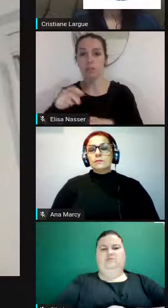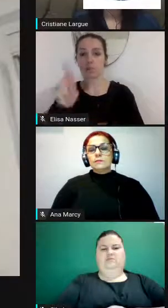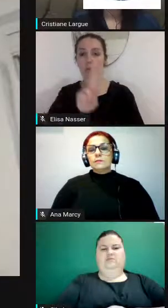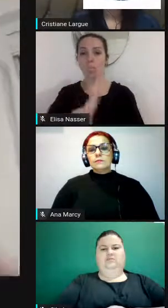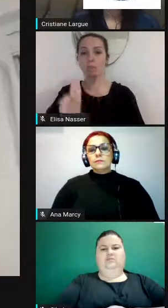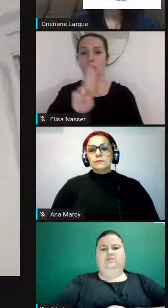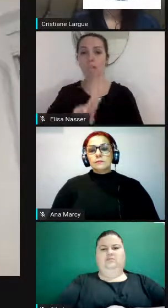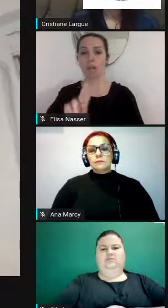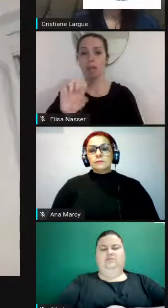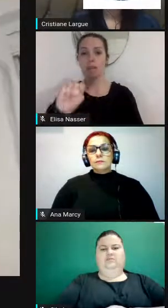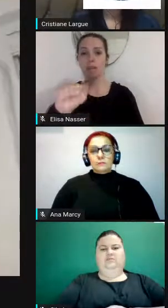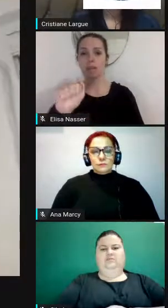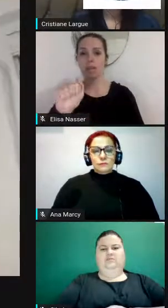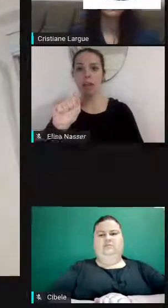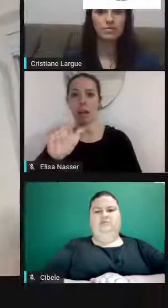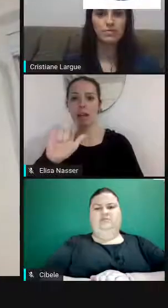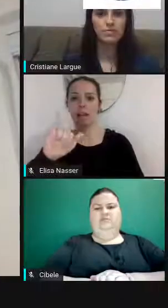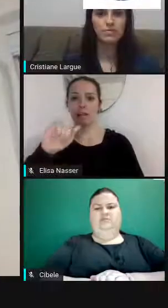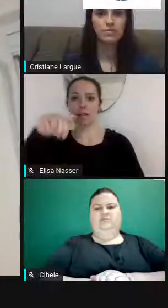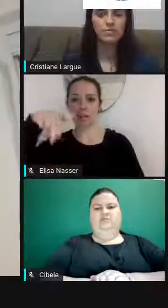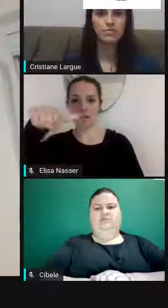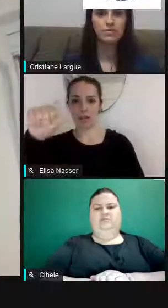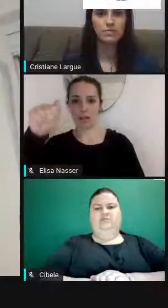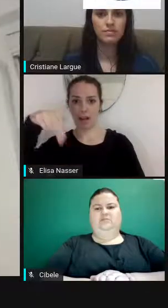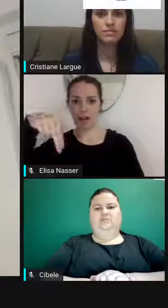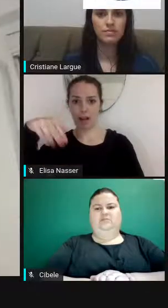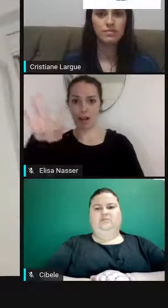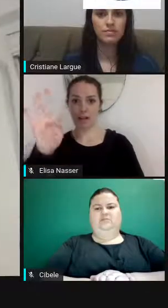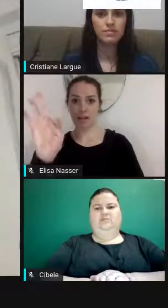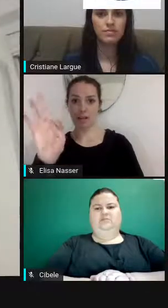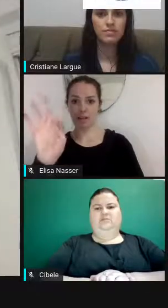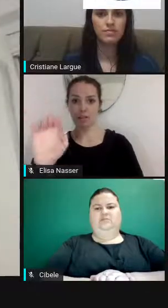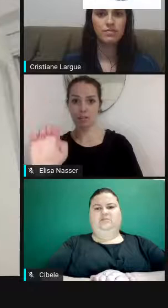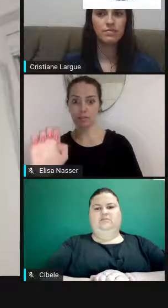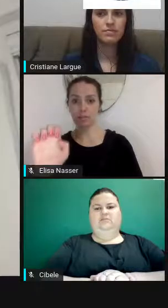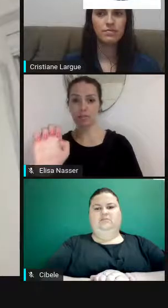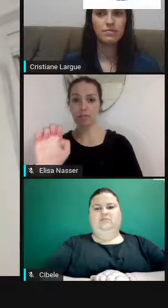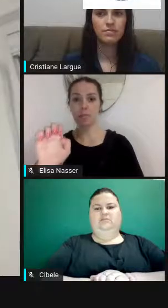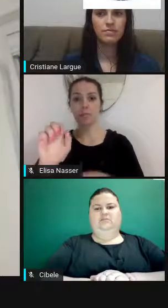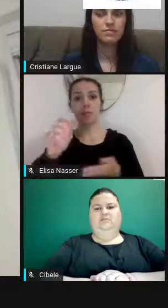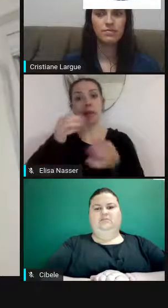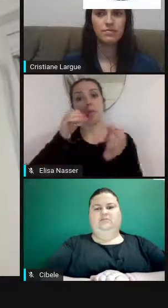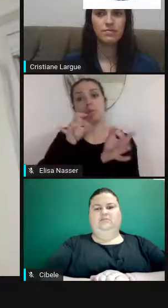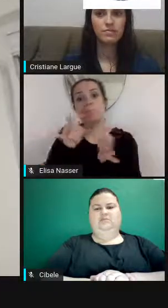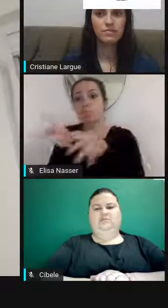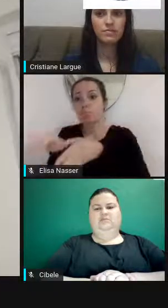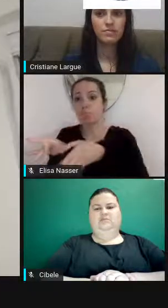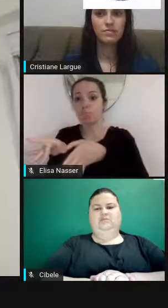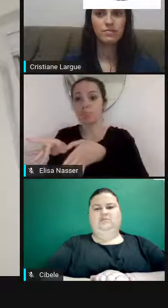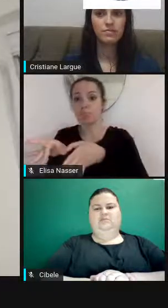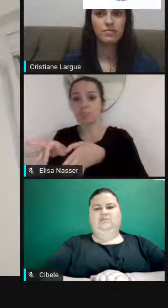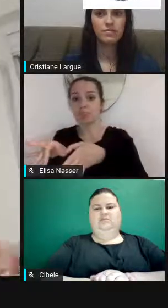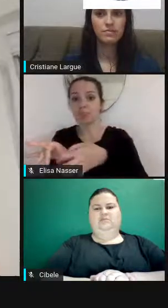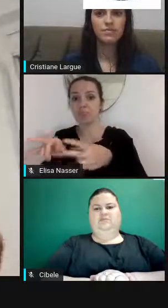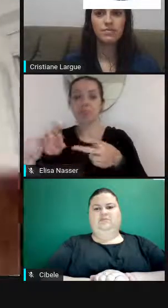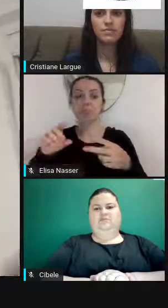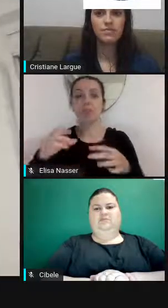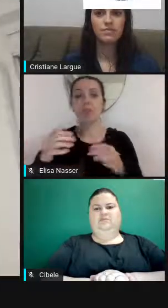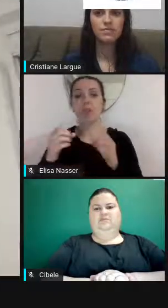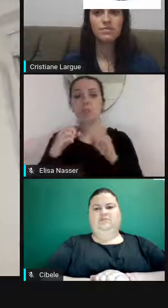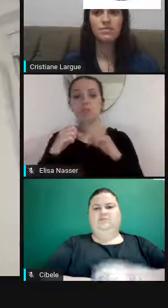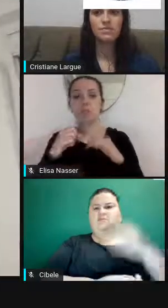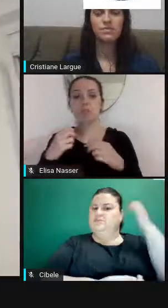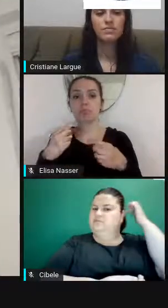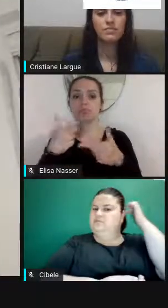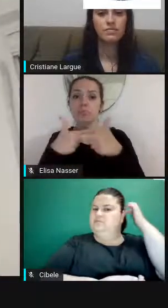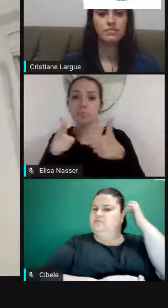superfície para eliminar ali vírus fungos né outras estruturas se possam causar bolor em tem um monte um